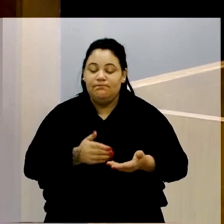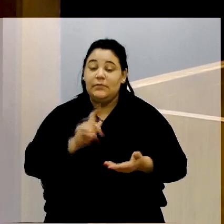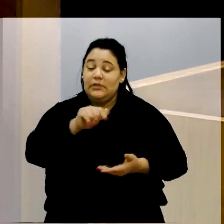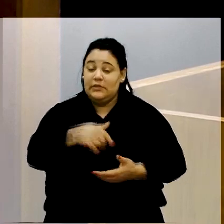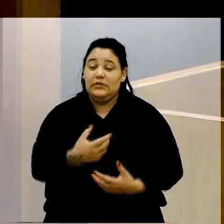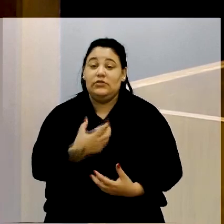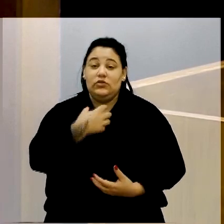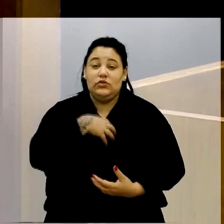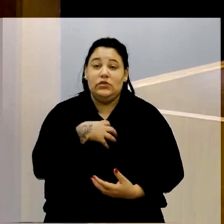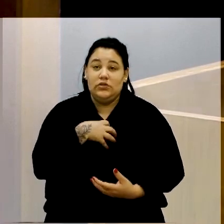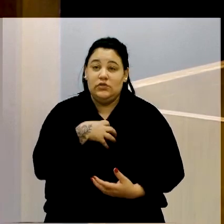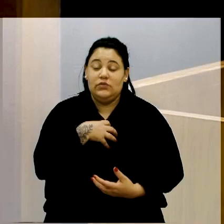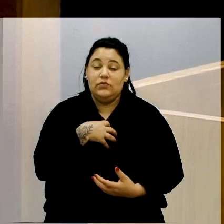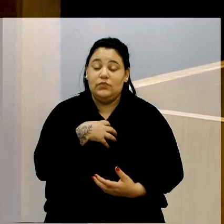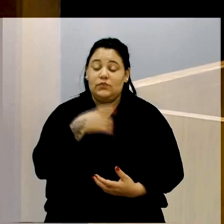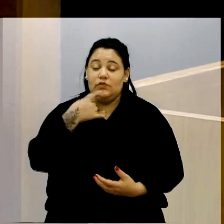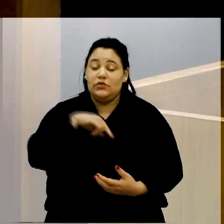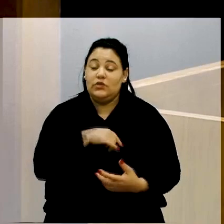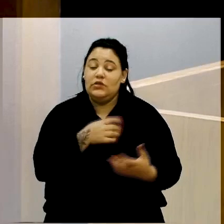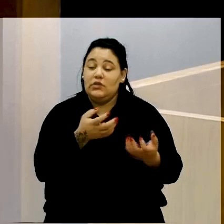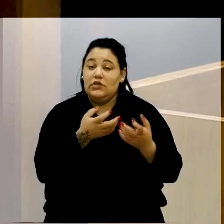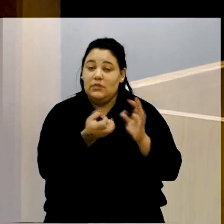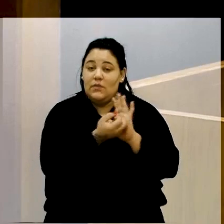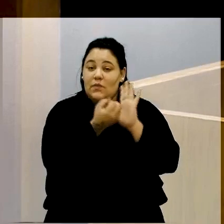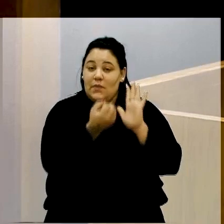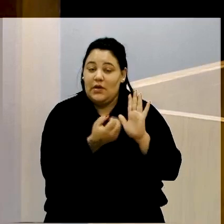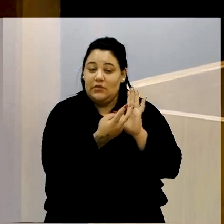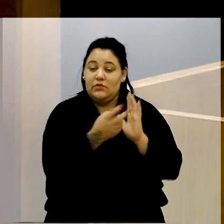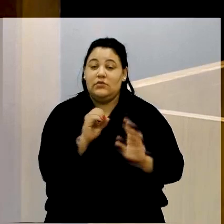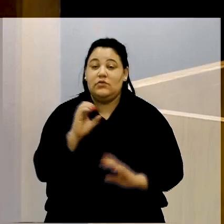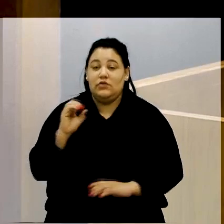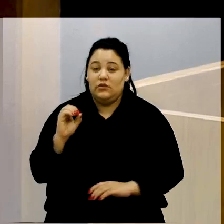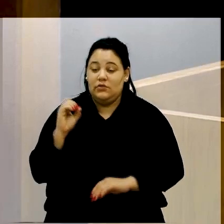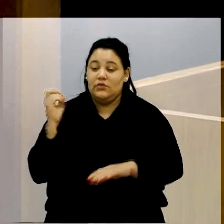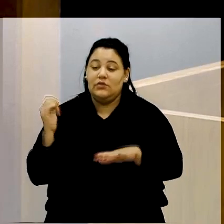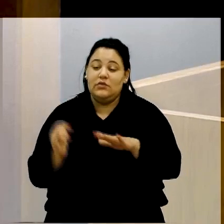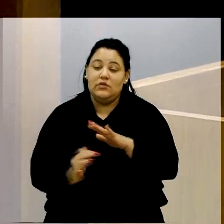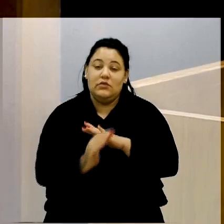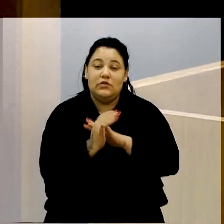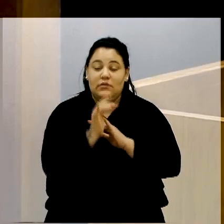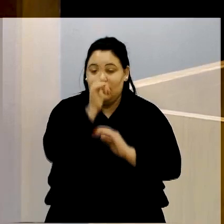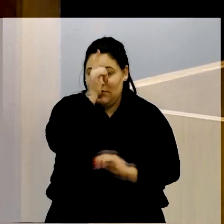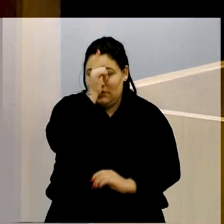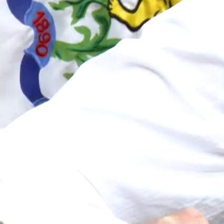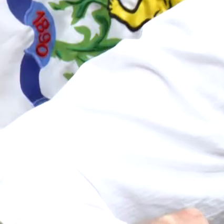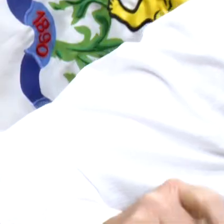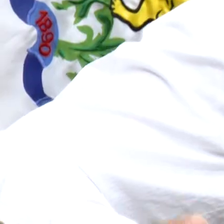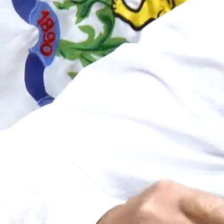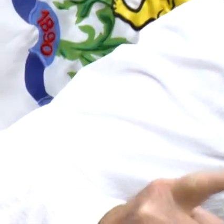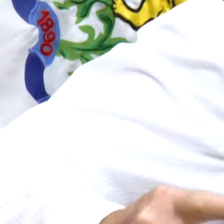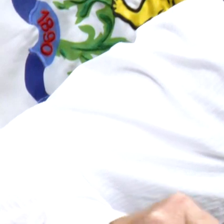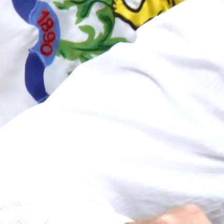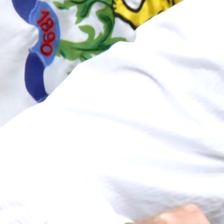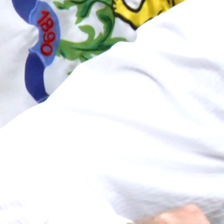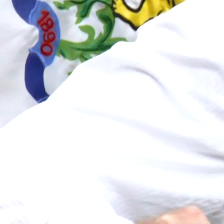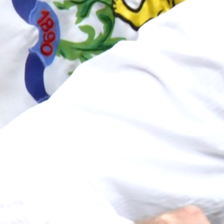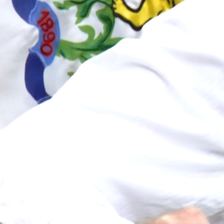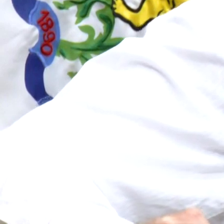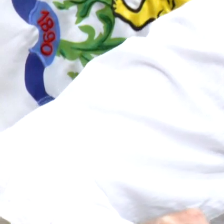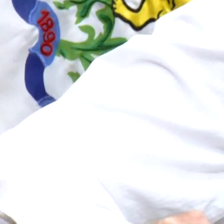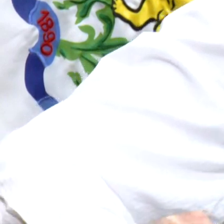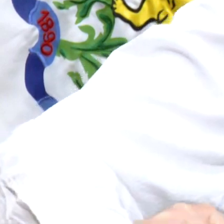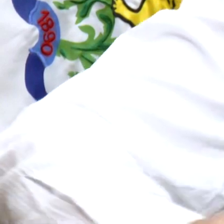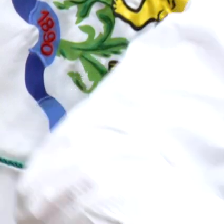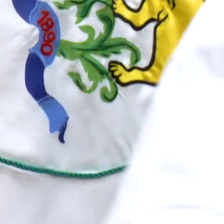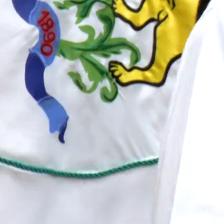queremos simbolizar estes 200 anos da imigração alemã no Brasil. Sobre a vinda dos alemães ao